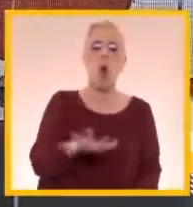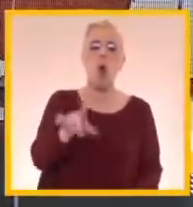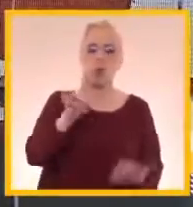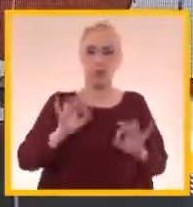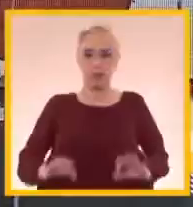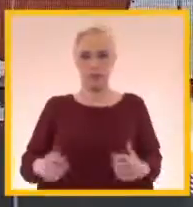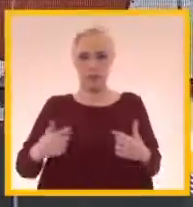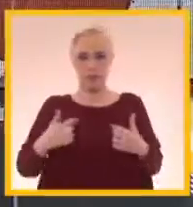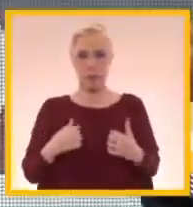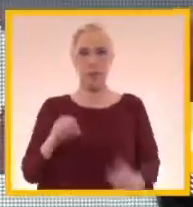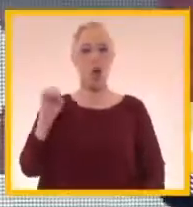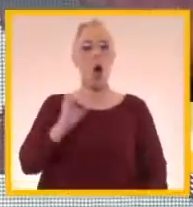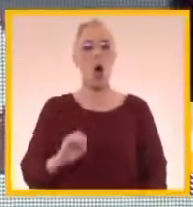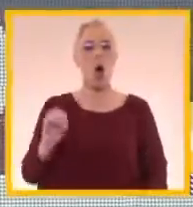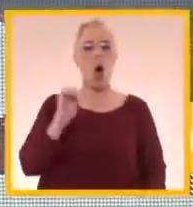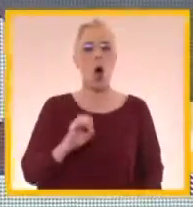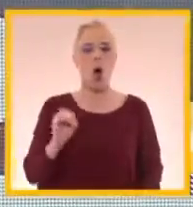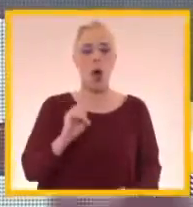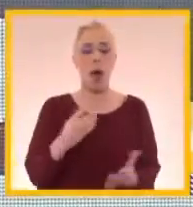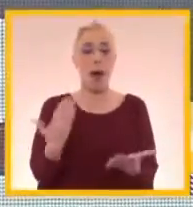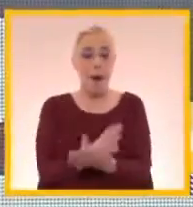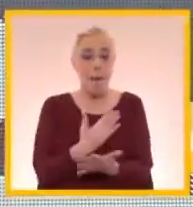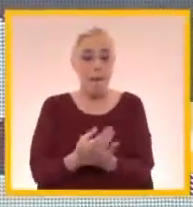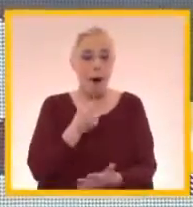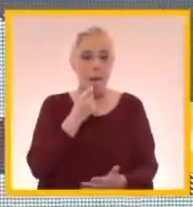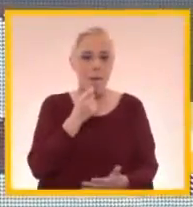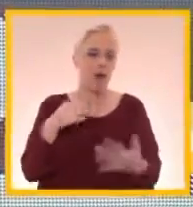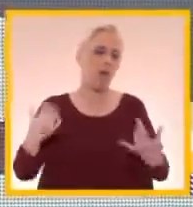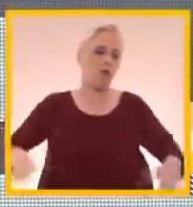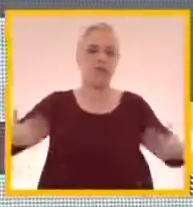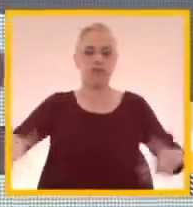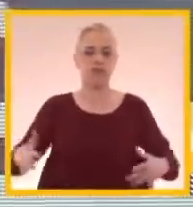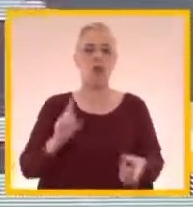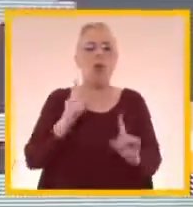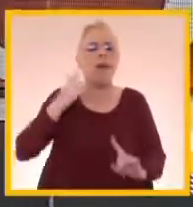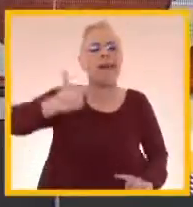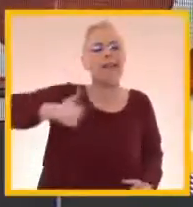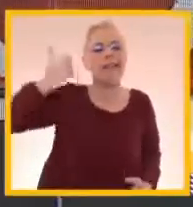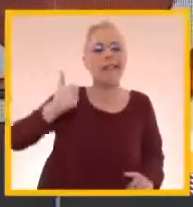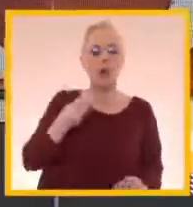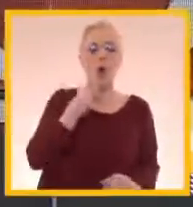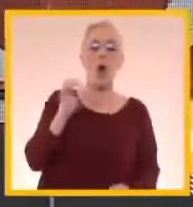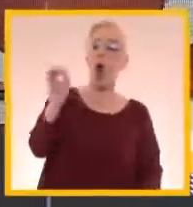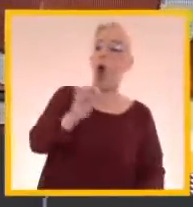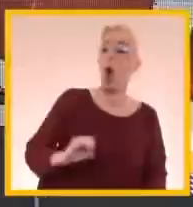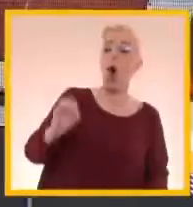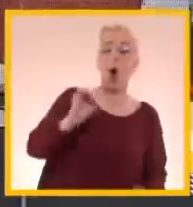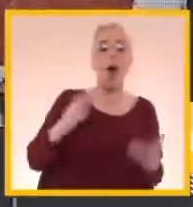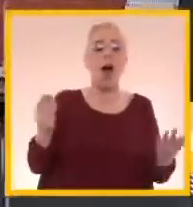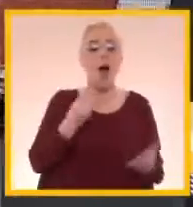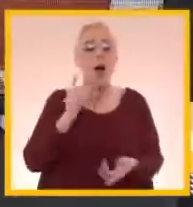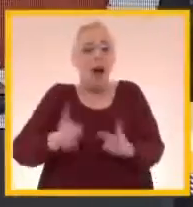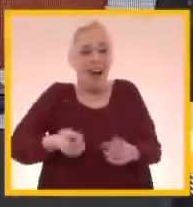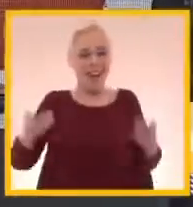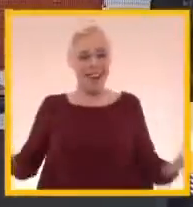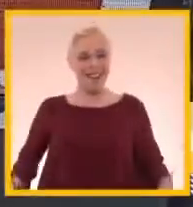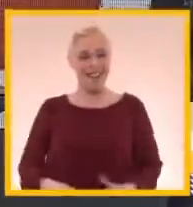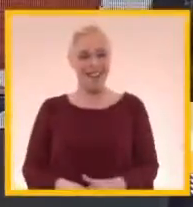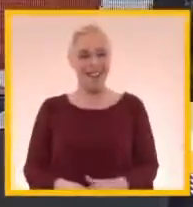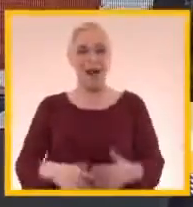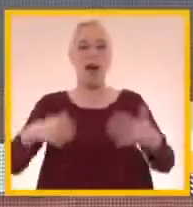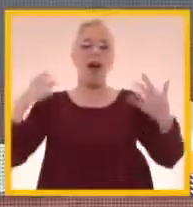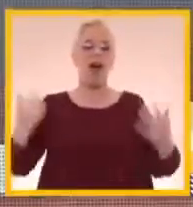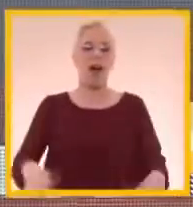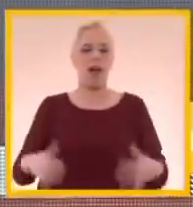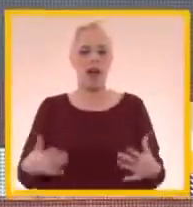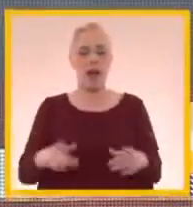venho, venho do Oeste, onde o pão de Mafra é aquela base. Lá está. E o que é essencial comer no Oeste? No Oeste, aí há